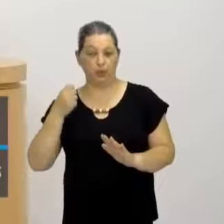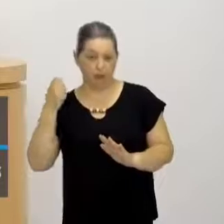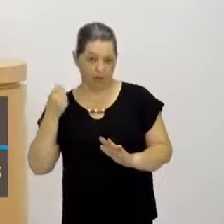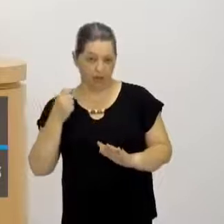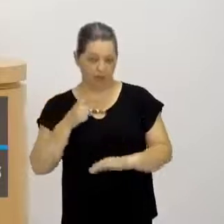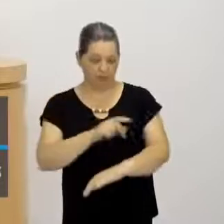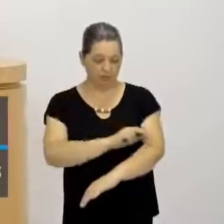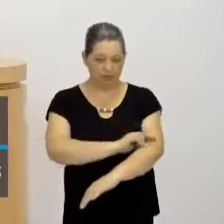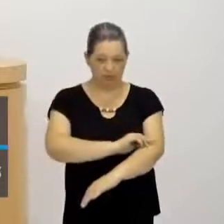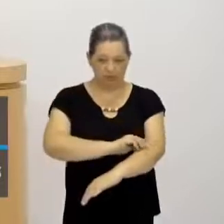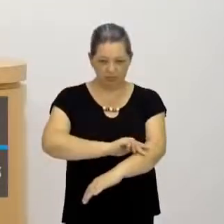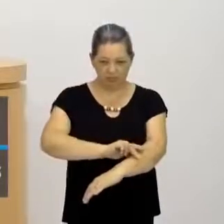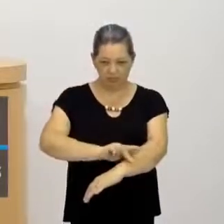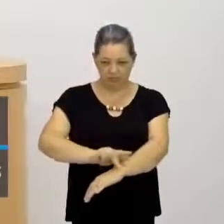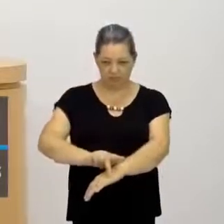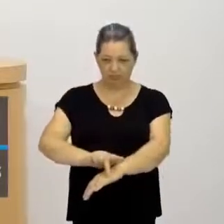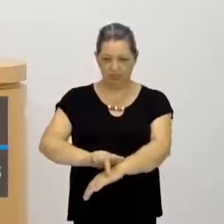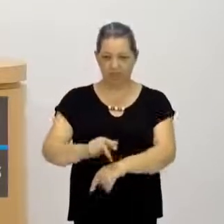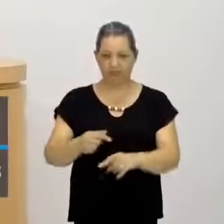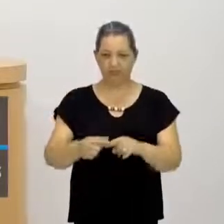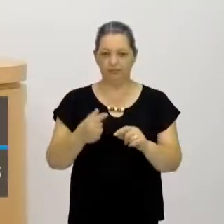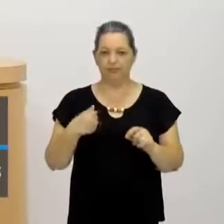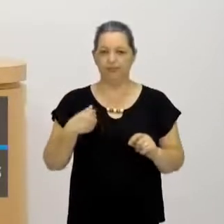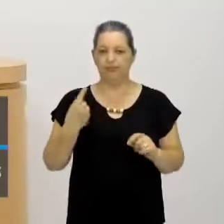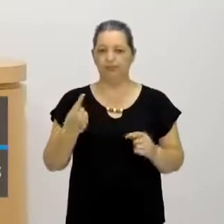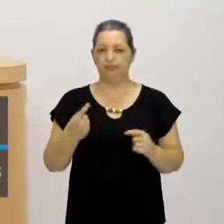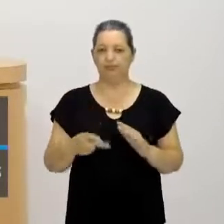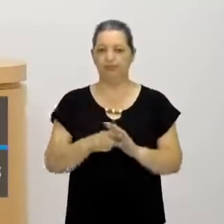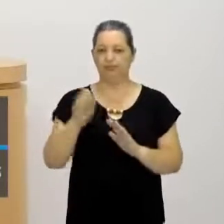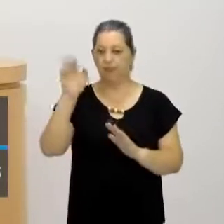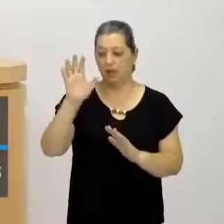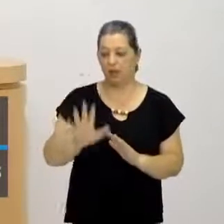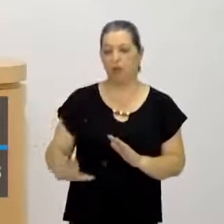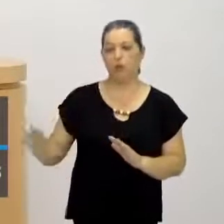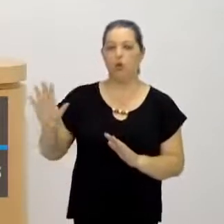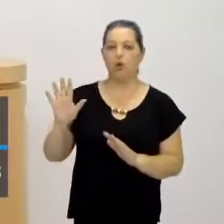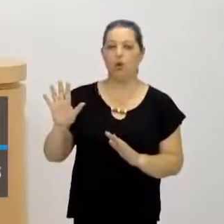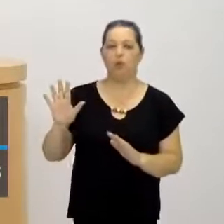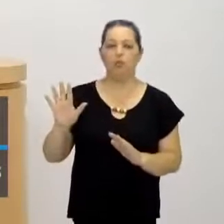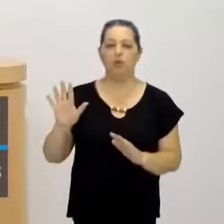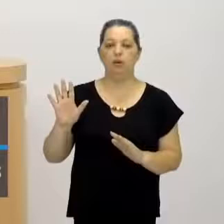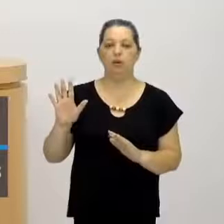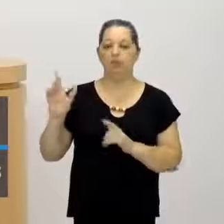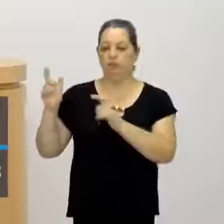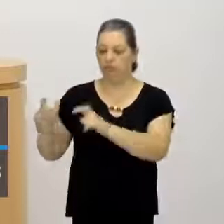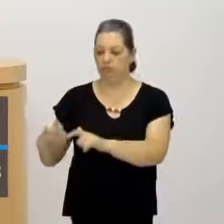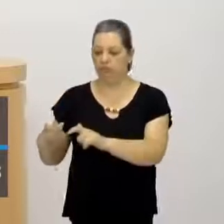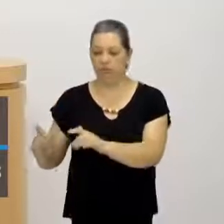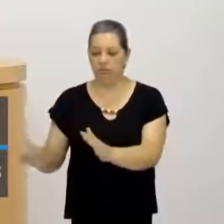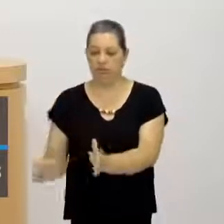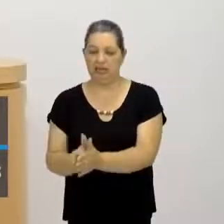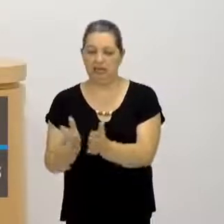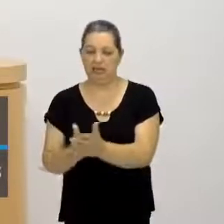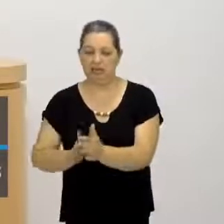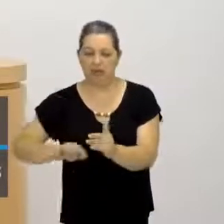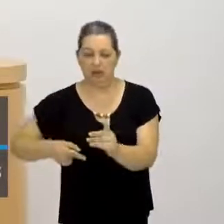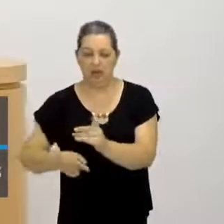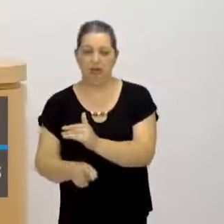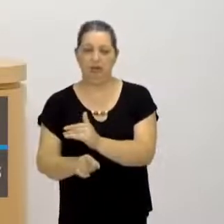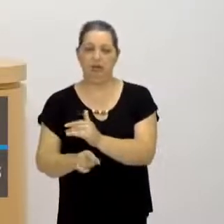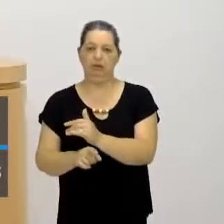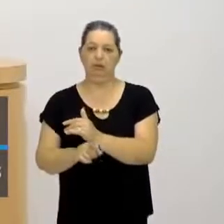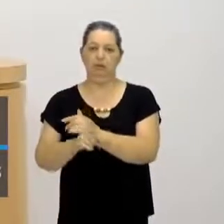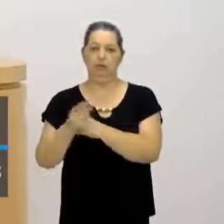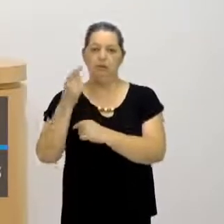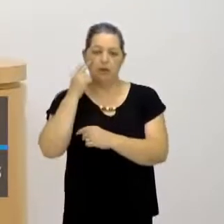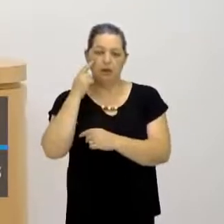nessa toada que você vai pegar uma Europa onde alguns locais eram muito pobres e vai se aproveitar